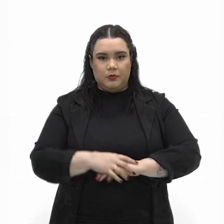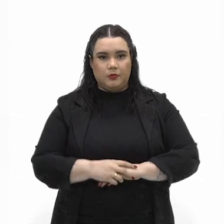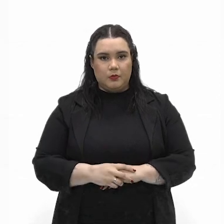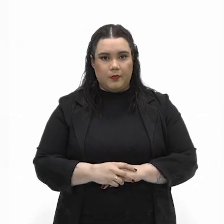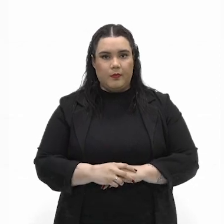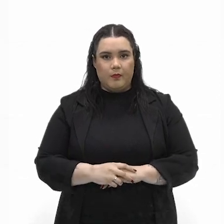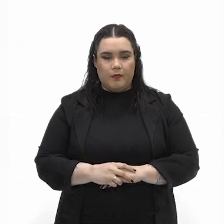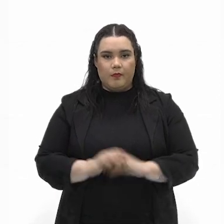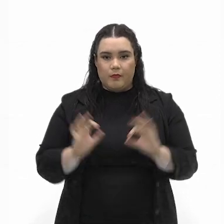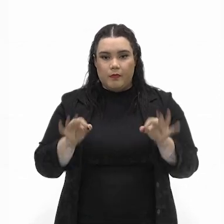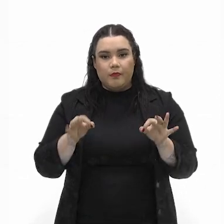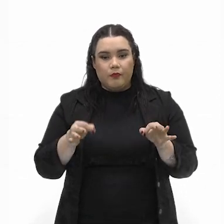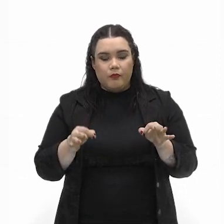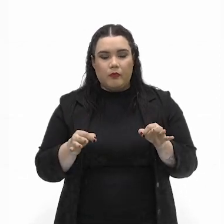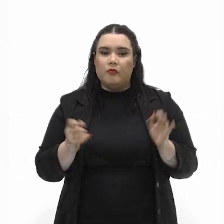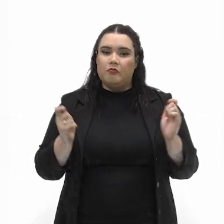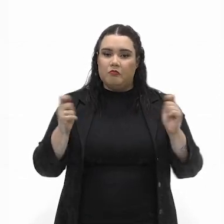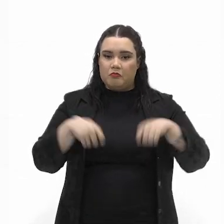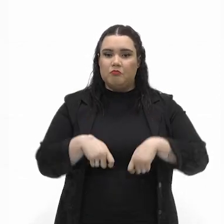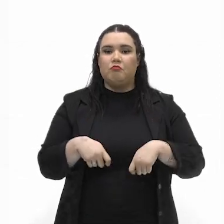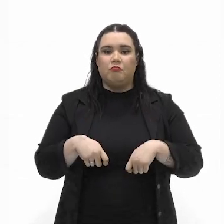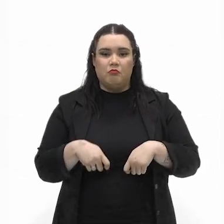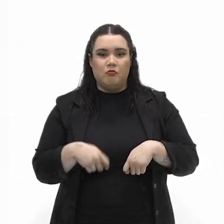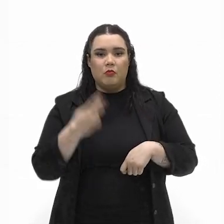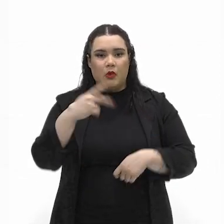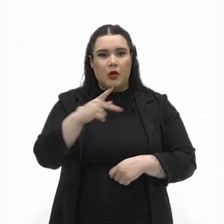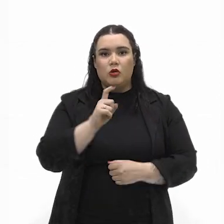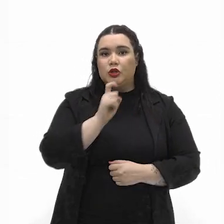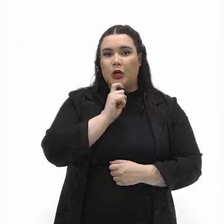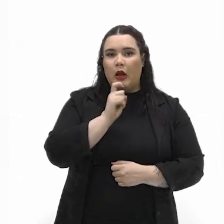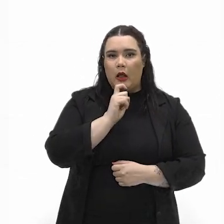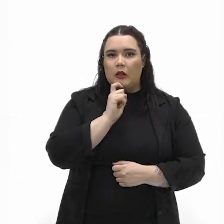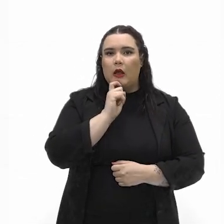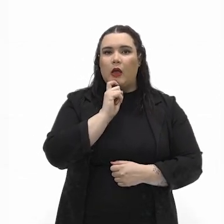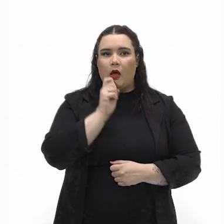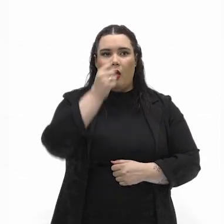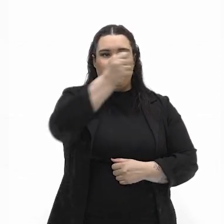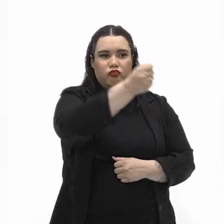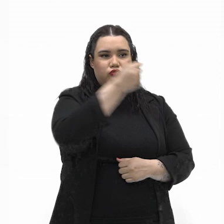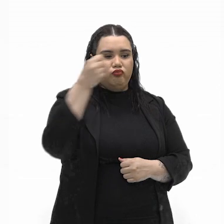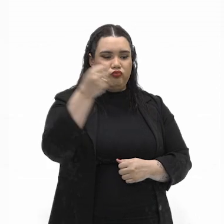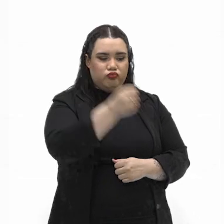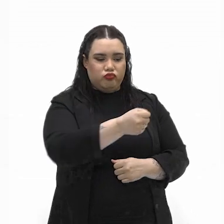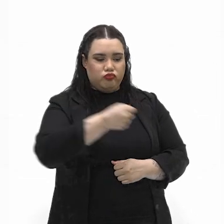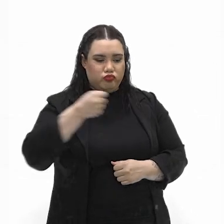tá, pessoal? Ele conseguiria, então, fazer a tua geladeira funcionar, tá? 1 grama